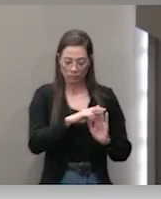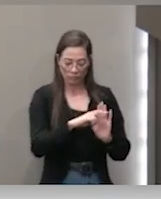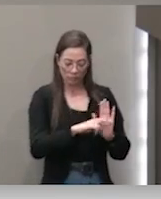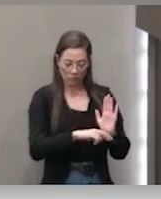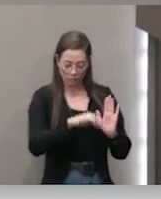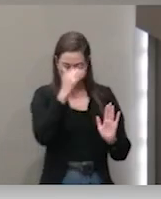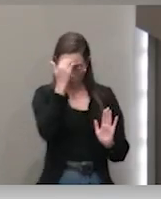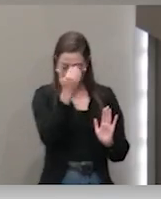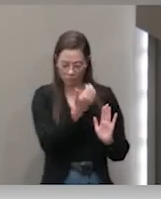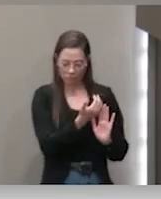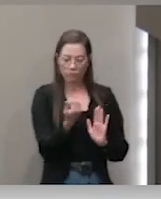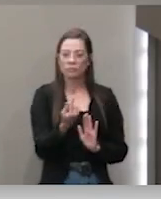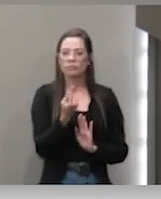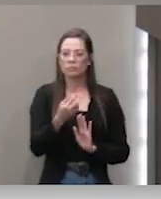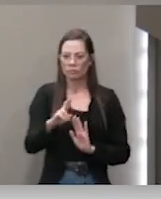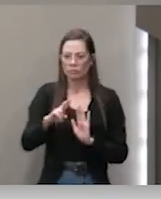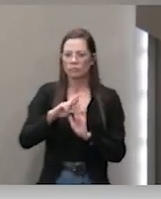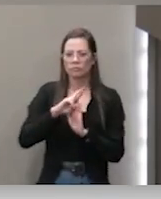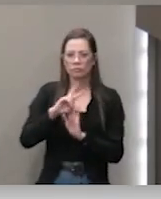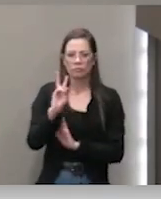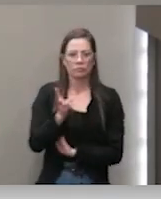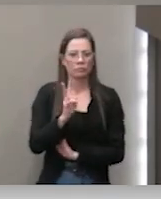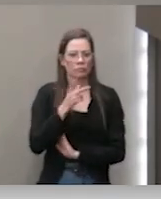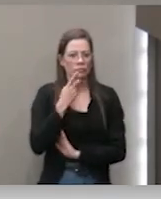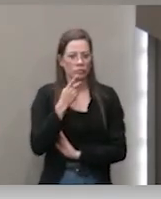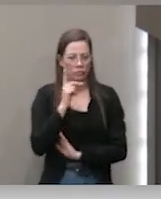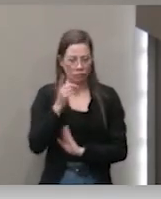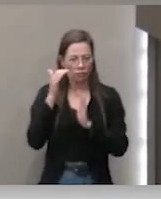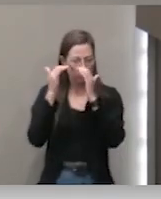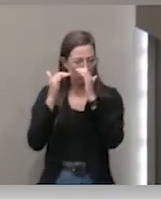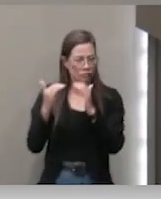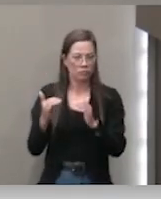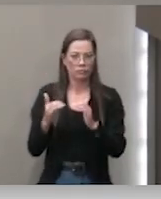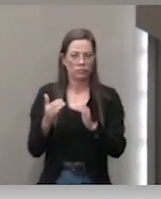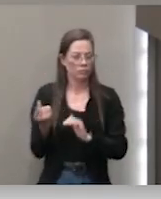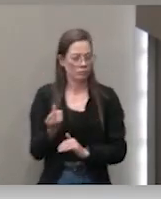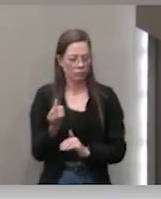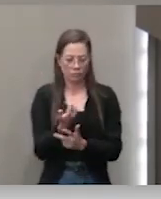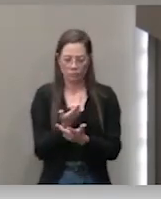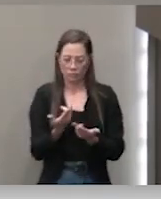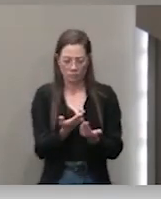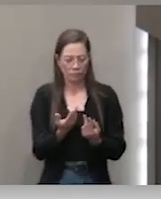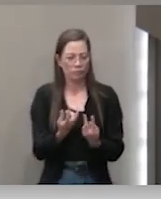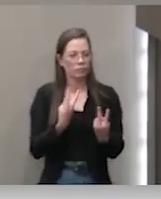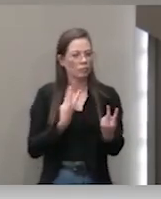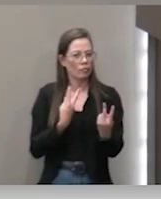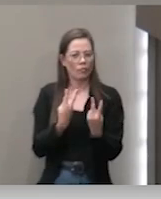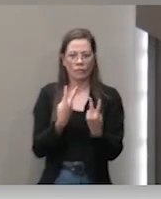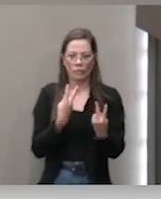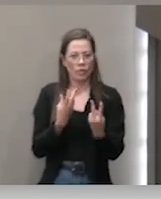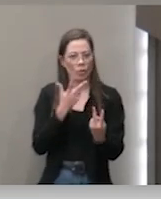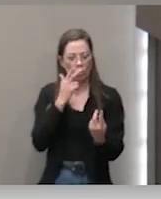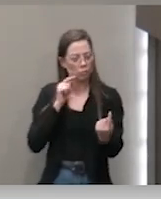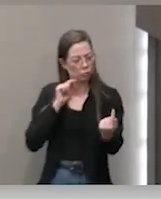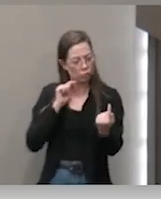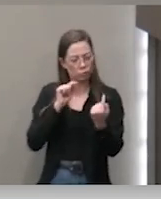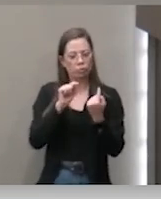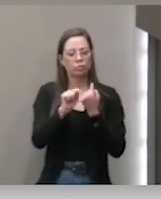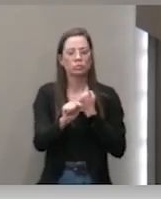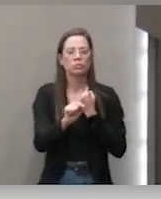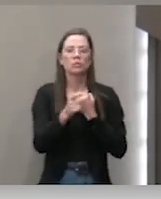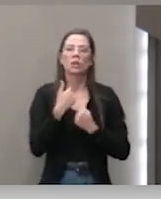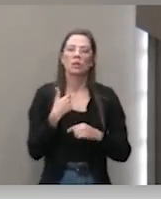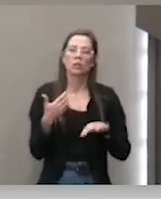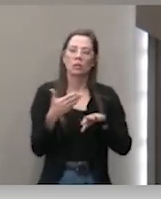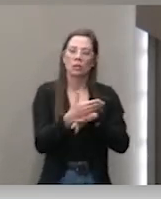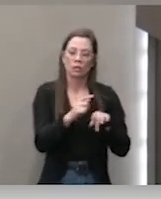respeito, que a única regra que eu imponho aos alunos da minha aula é o respeito, uma via de mão dupla, não precisa mais regra que isso. Entrei